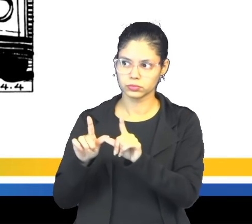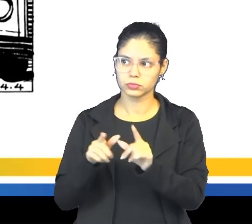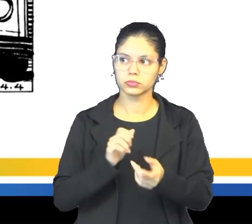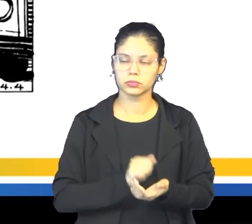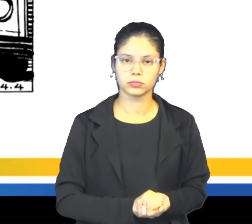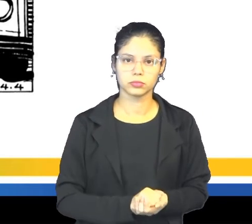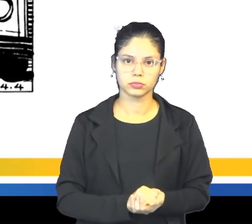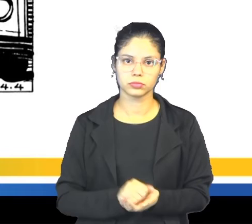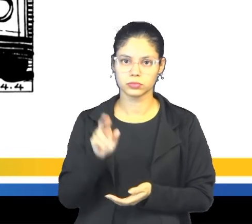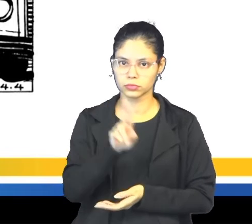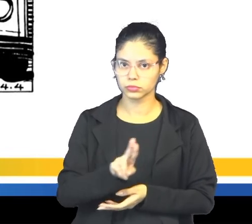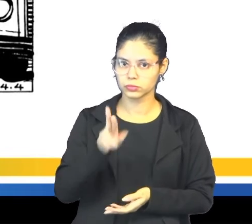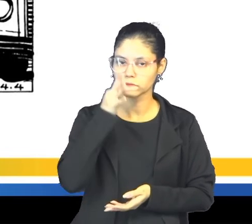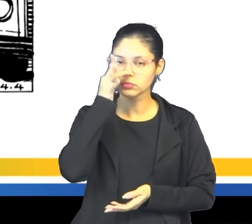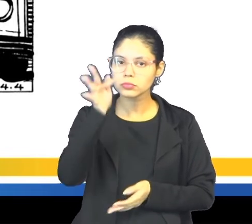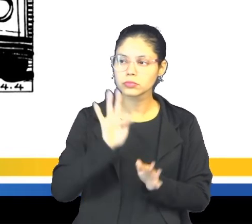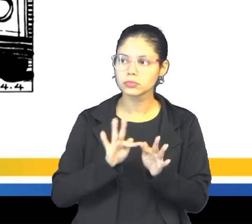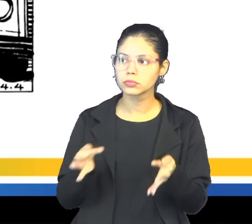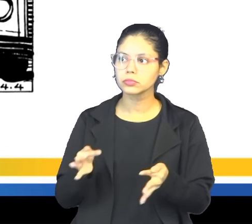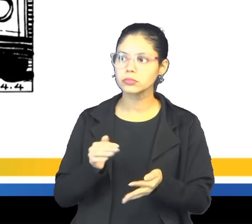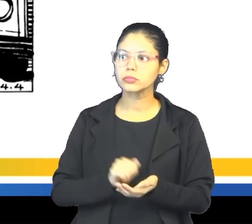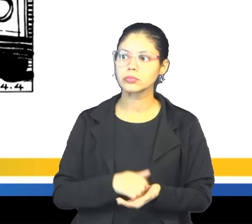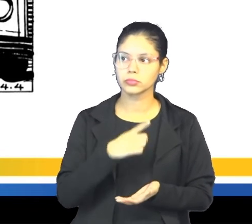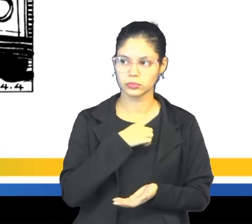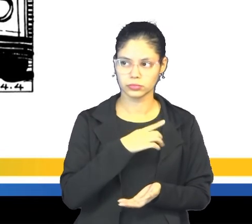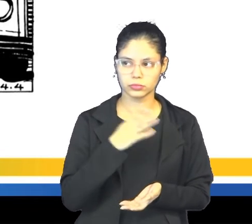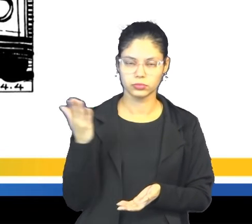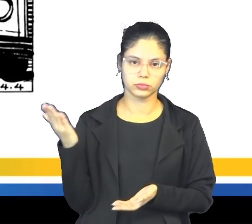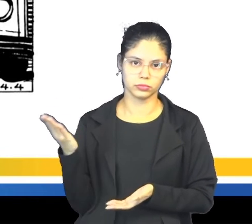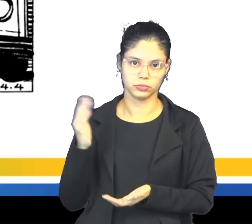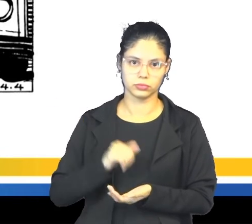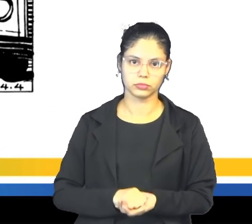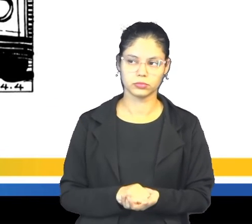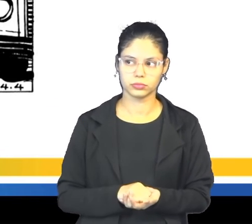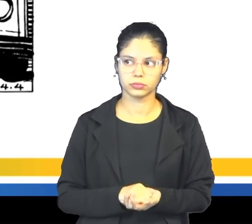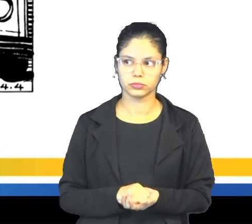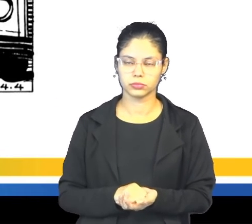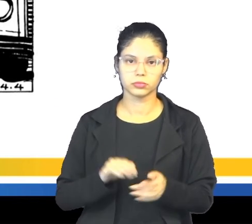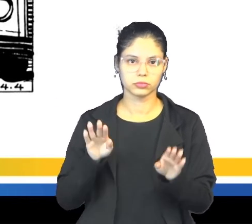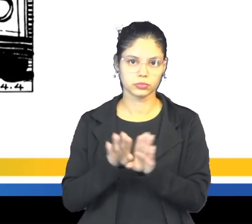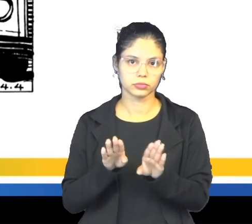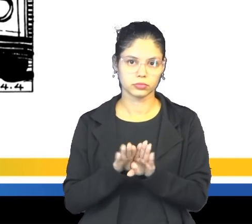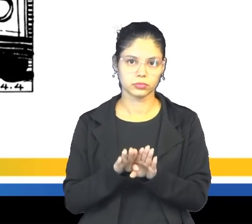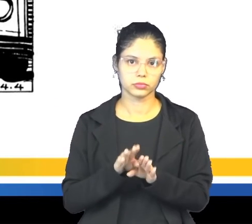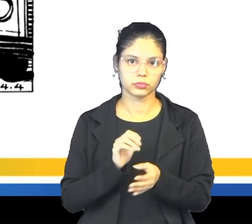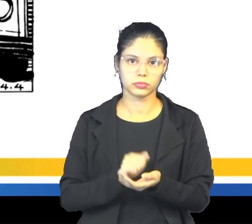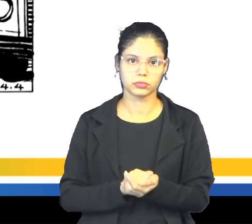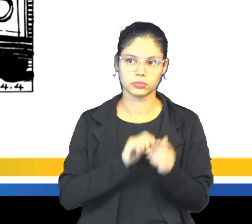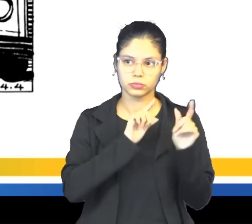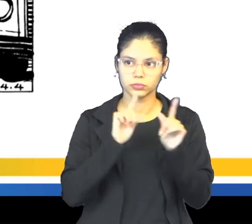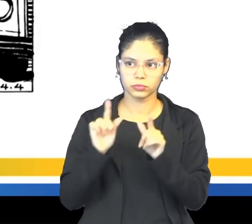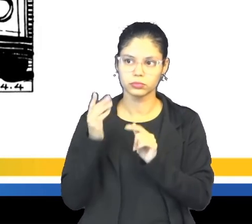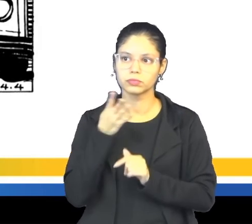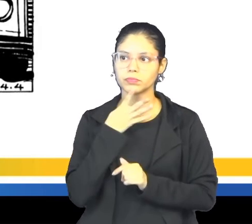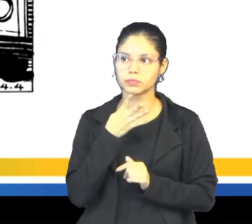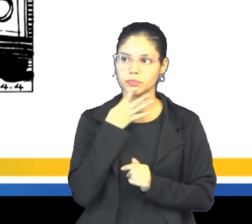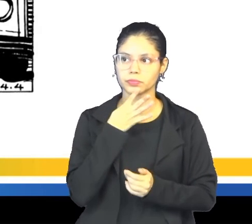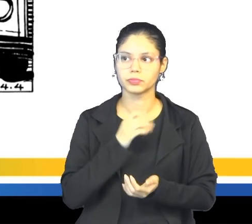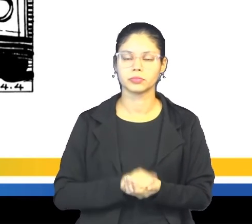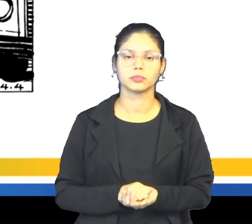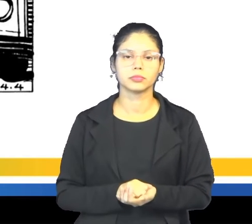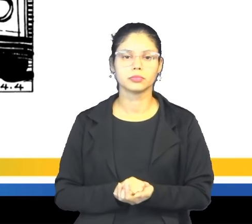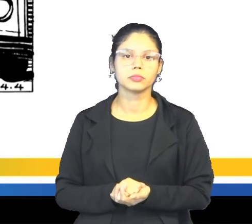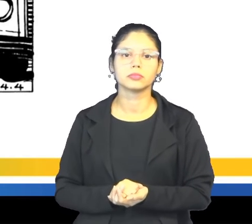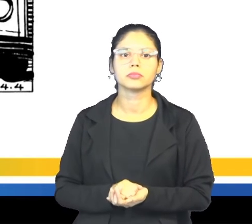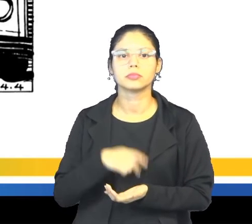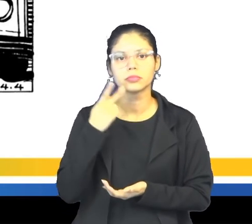apresenta o uso do futuro simples. Nós temos ali, né, uma tirinha de Calvin, bastante conhecida, né? E